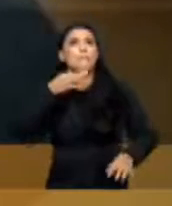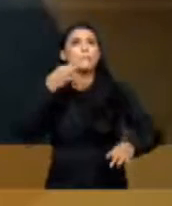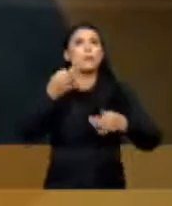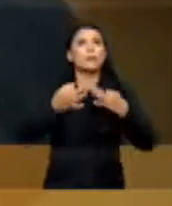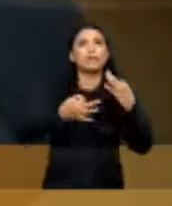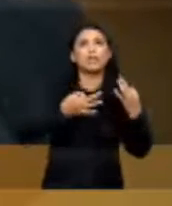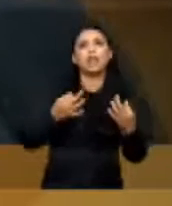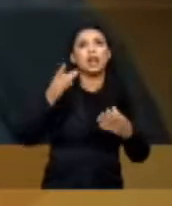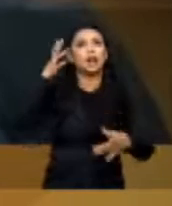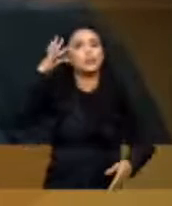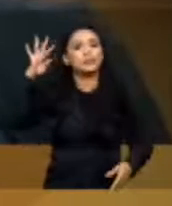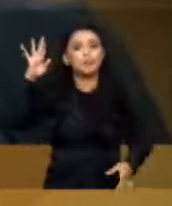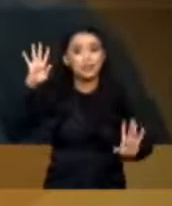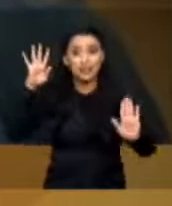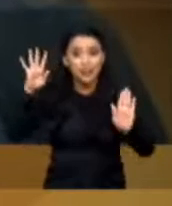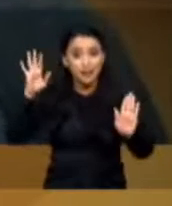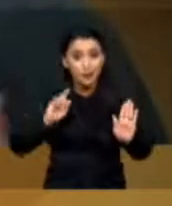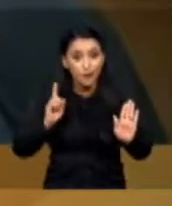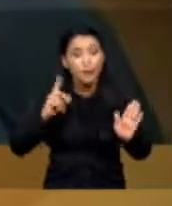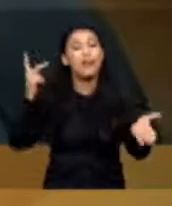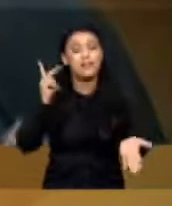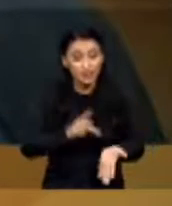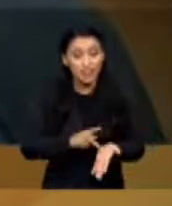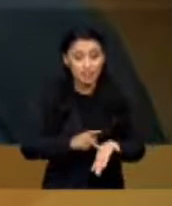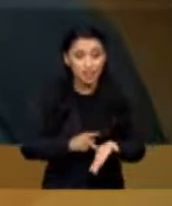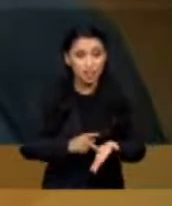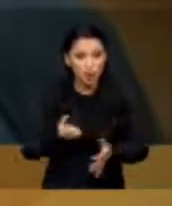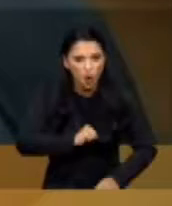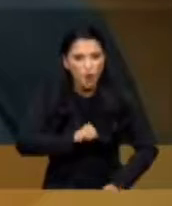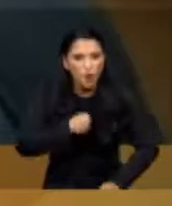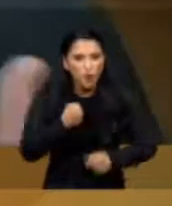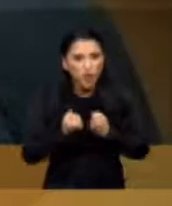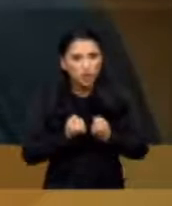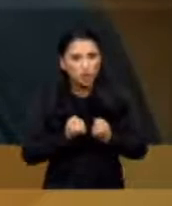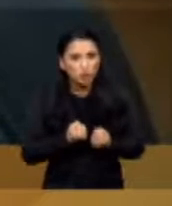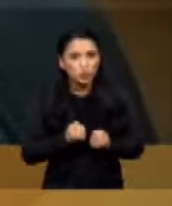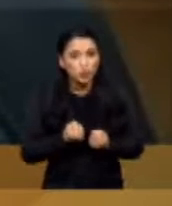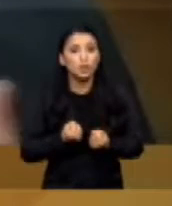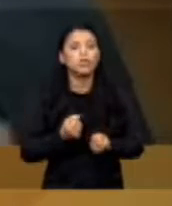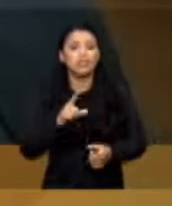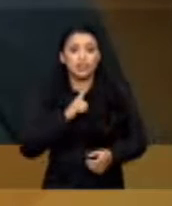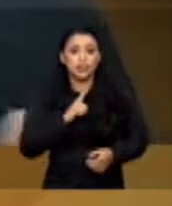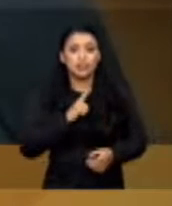algo imaginário, é algo factível. Esta onda de ódio por algoritmos